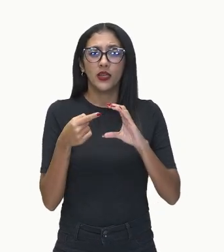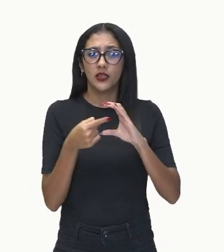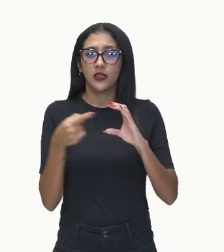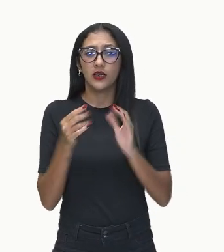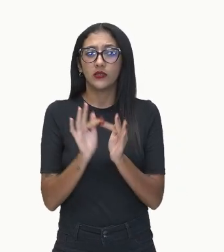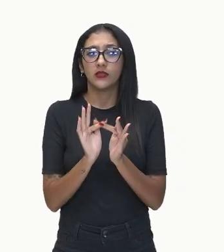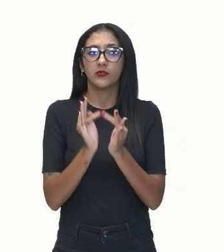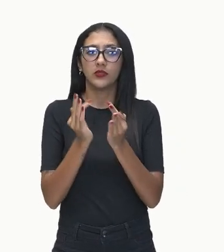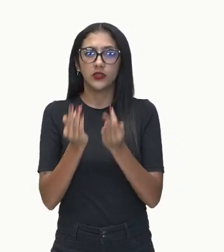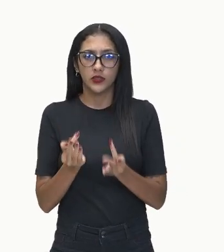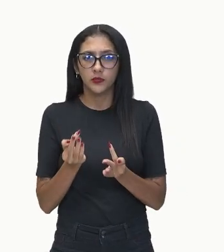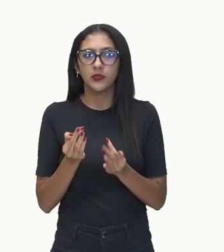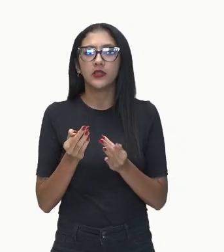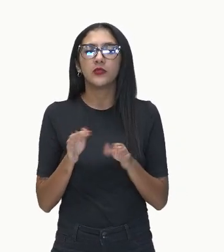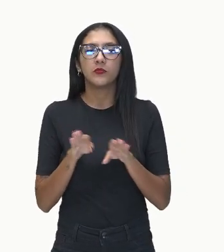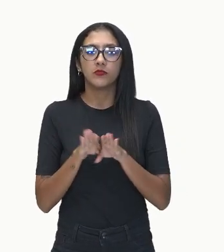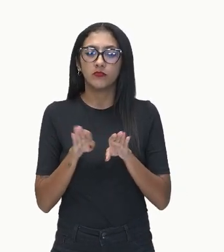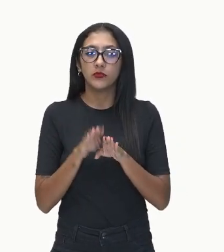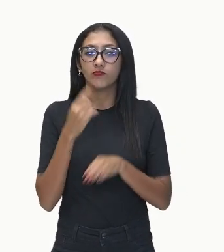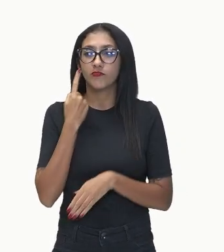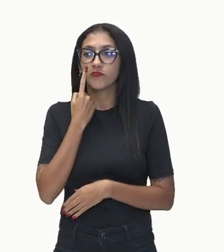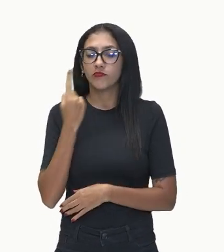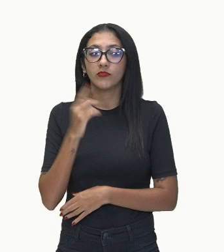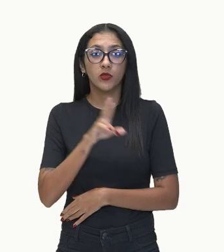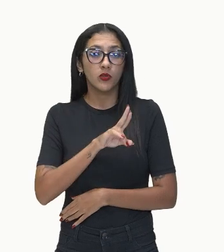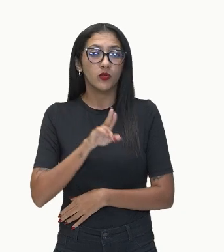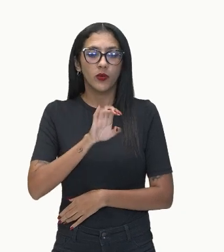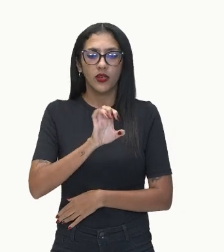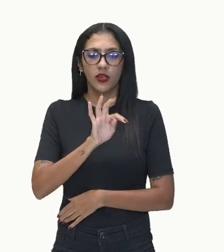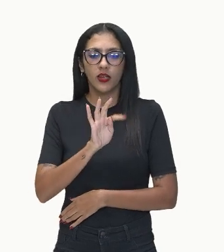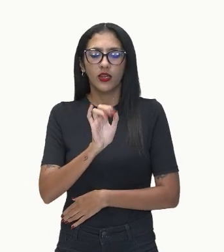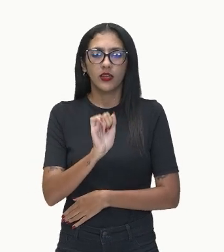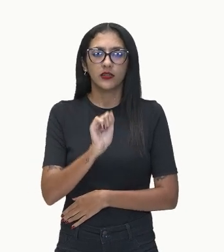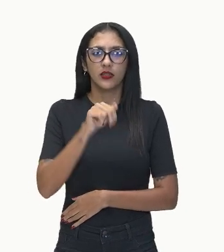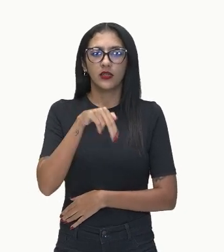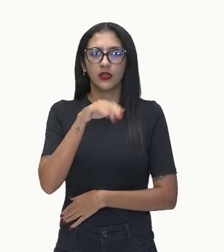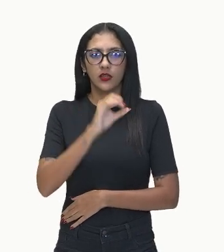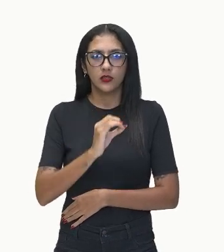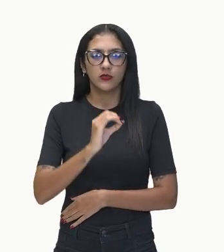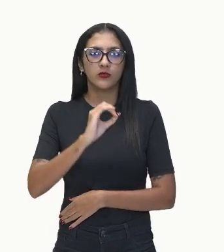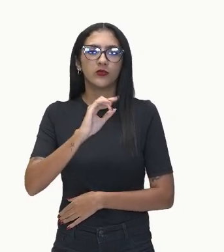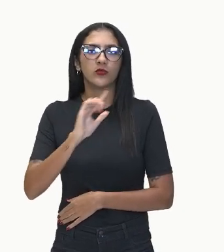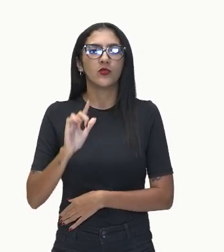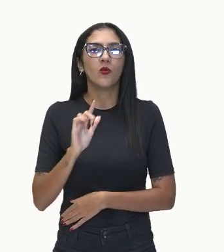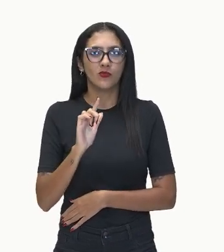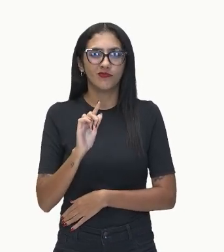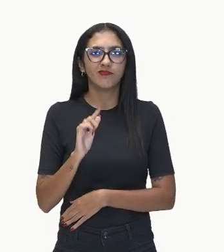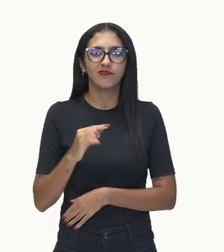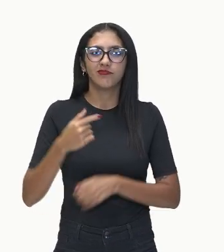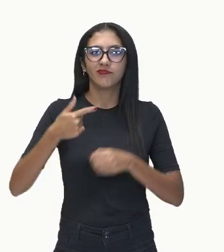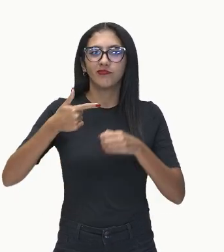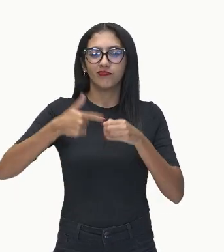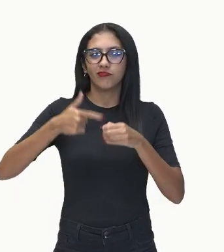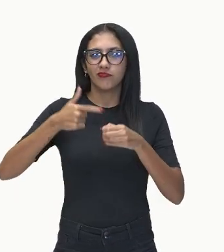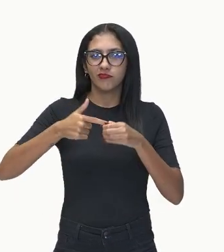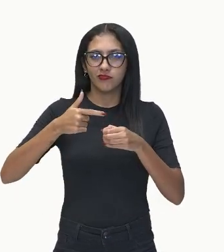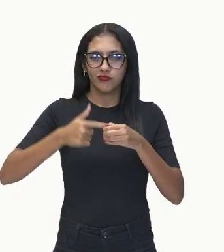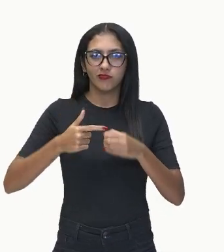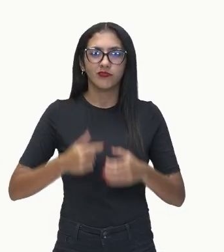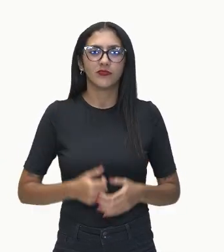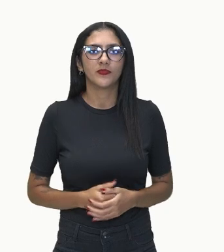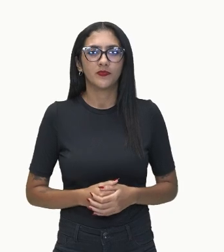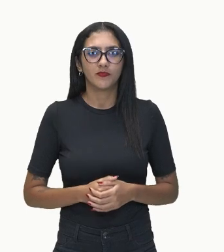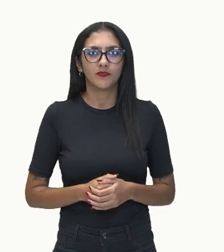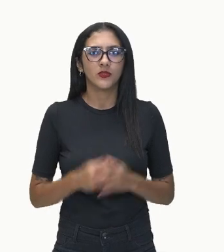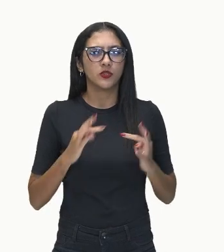o etanol. Então, a nomenclatura dos álcools vai ser assim, terminação em ol. Metanol, etanol,